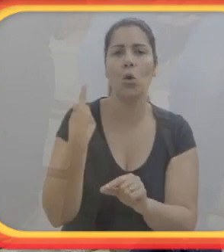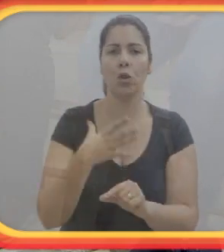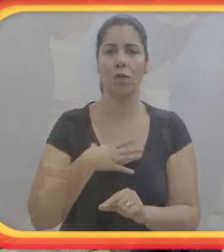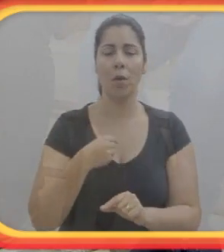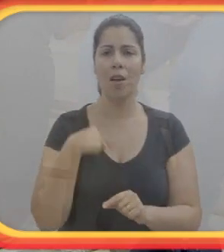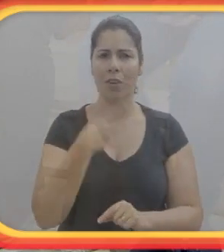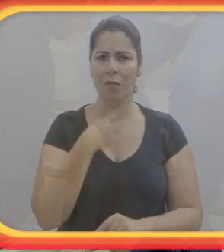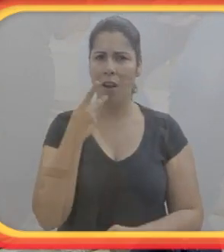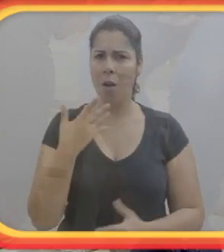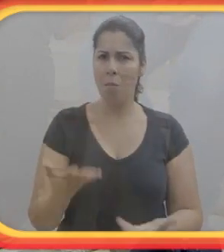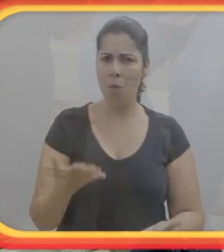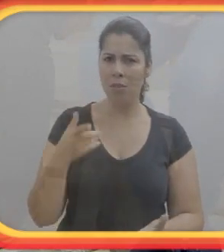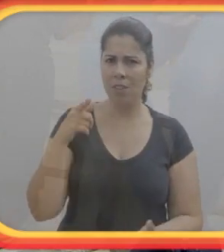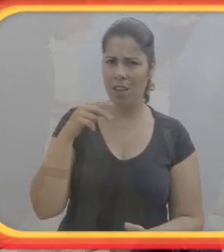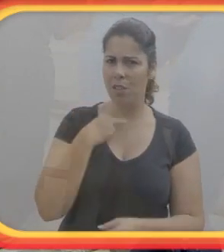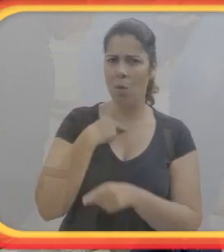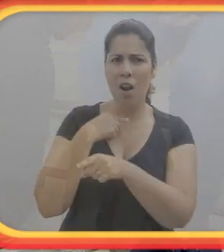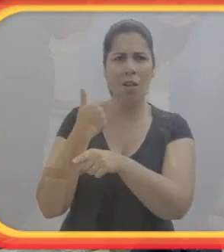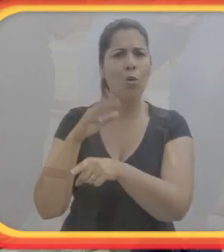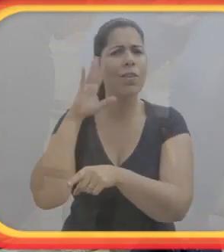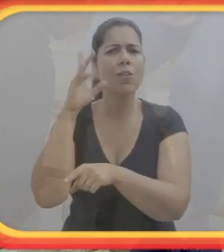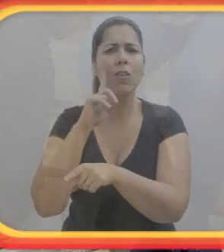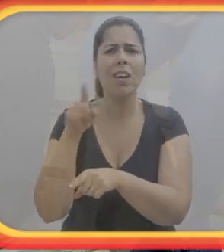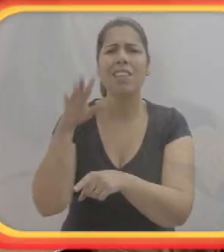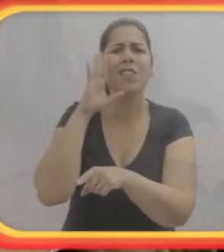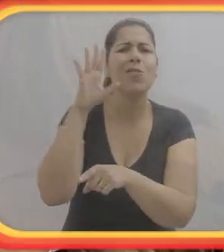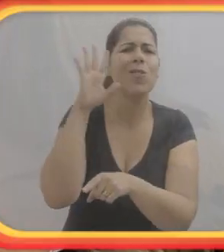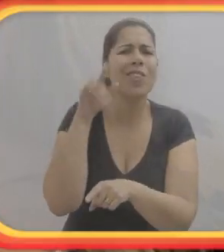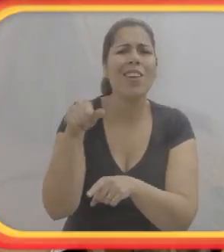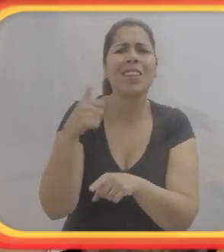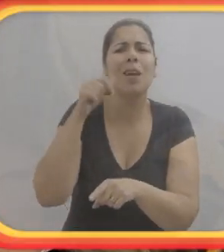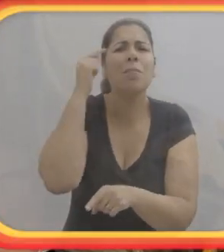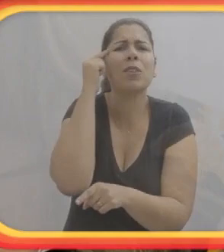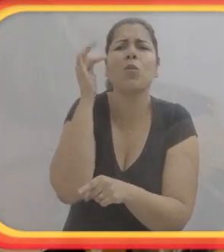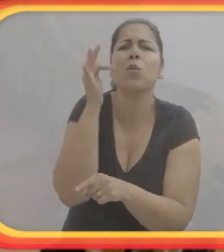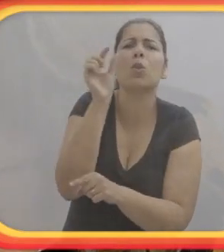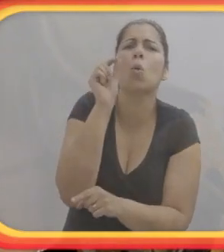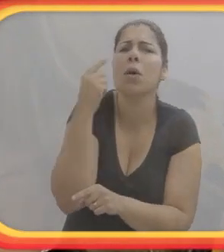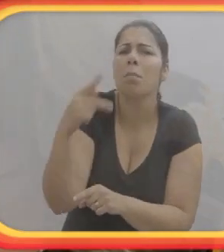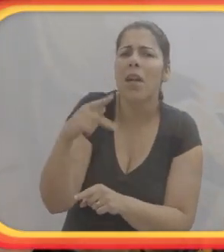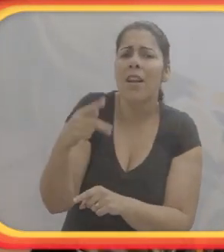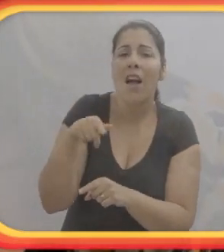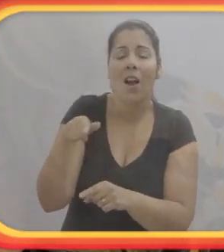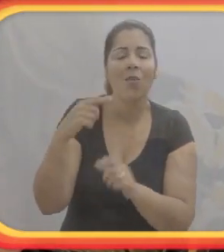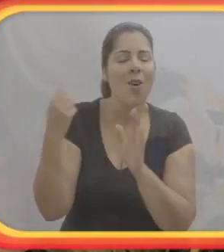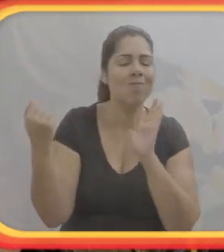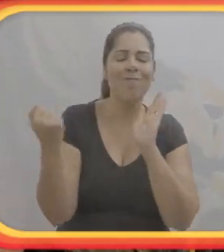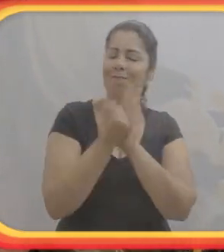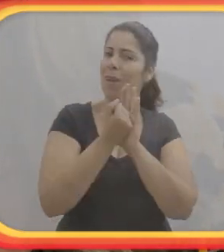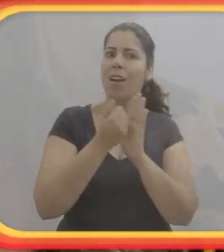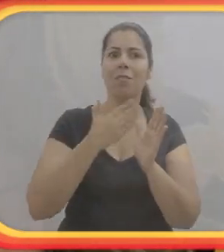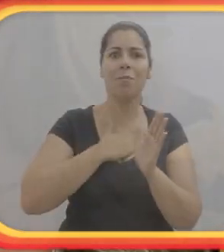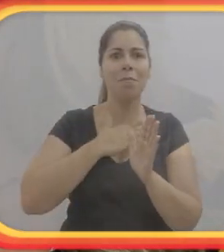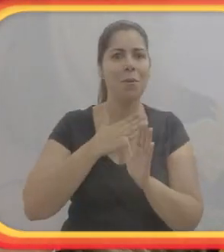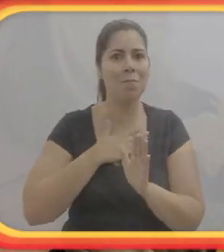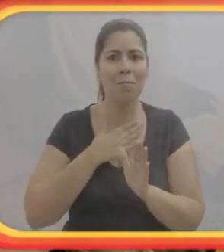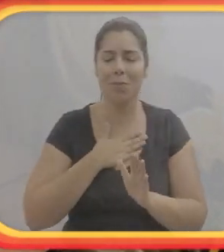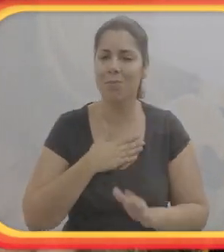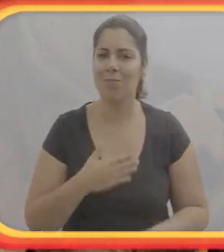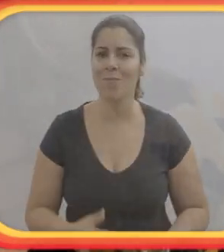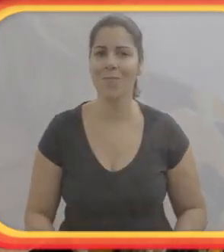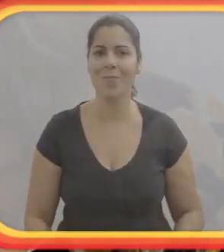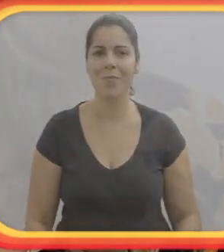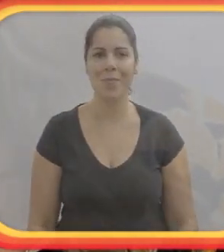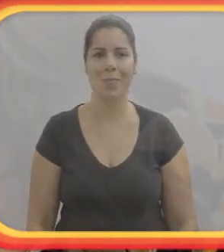vida dele. Então, aquilo foi muito forte e, ao mesmo tempo, foi muito bom, porque ele projeta, ele faz planos, ele